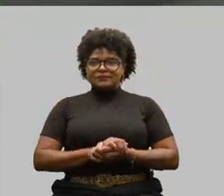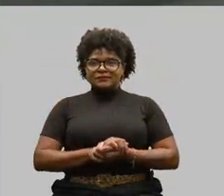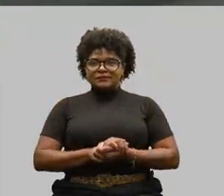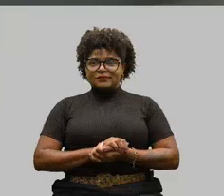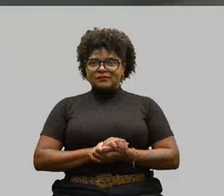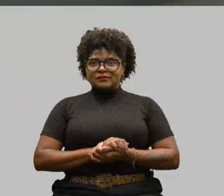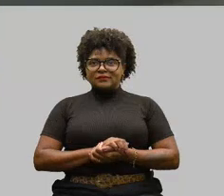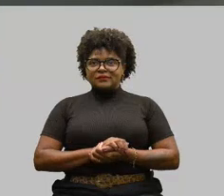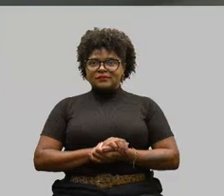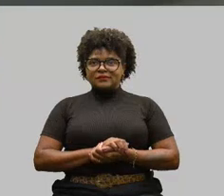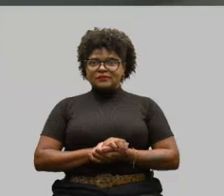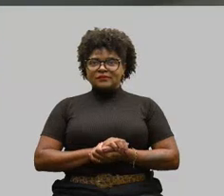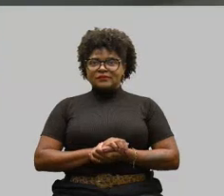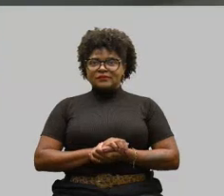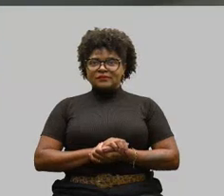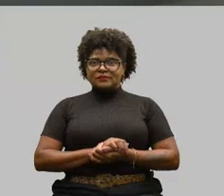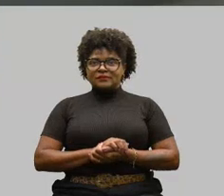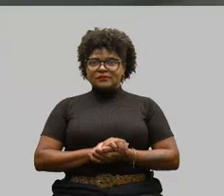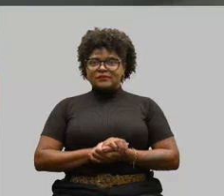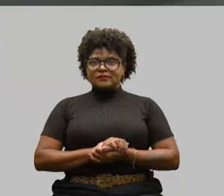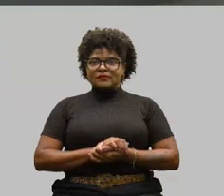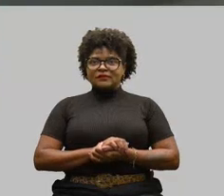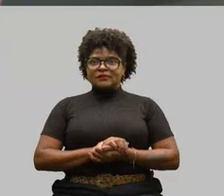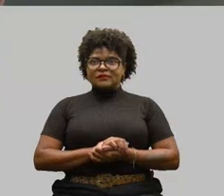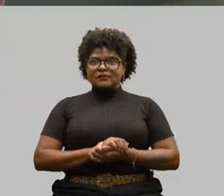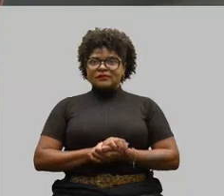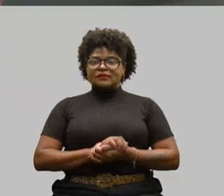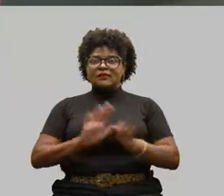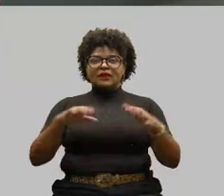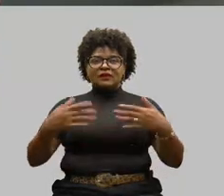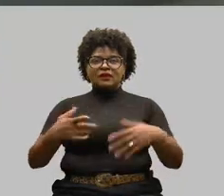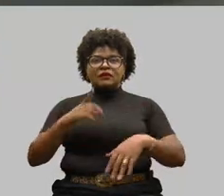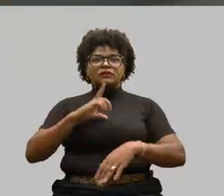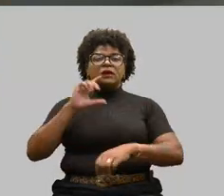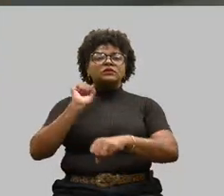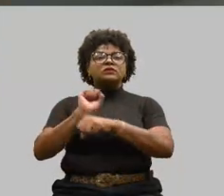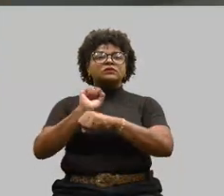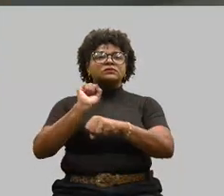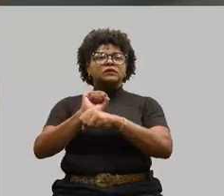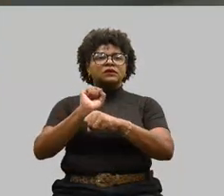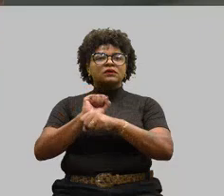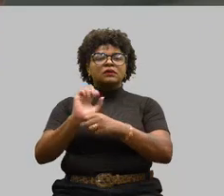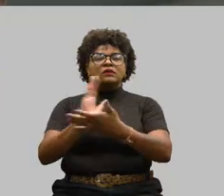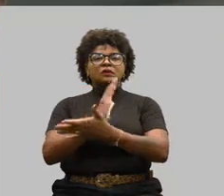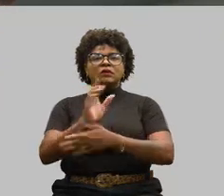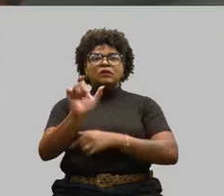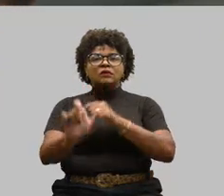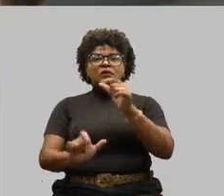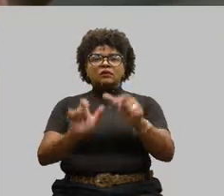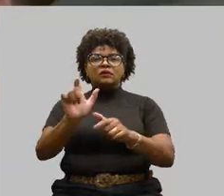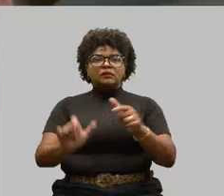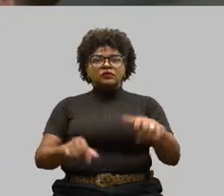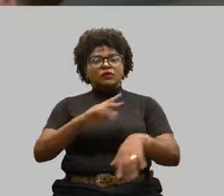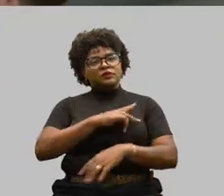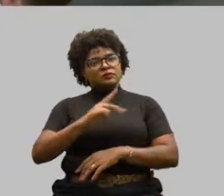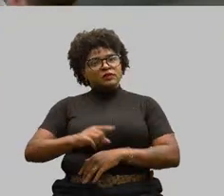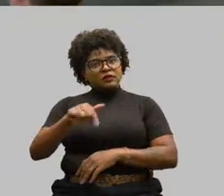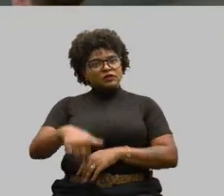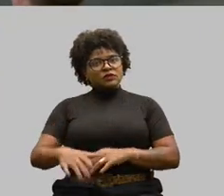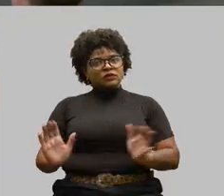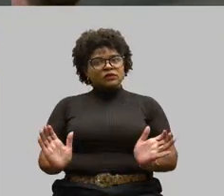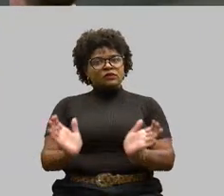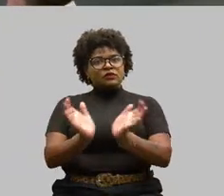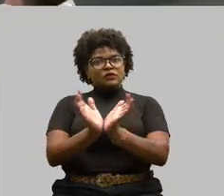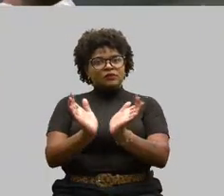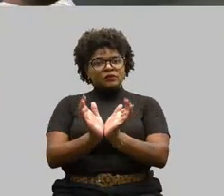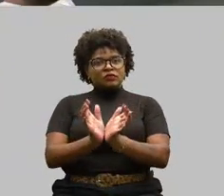bom todos já aqui assentados algumas nós estamos aguardando e na condição de presidente da Comissão farei